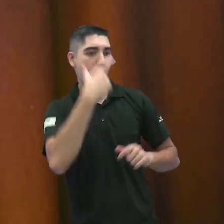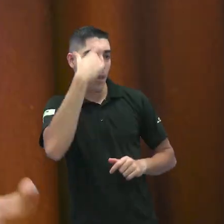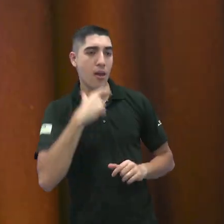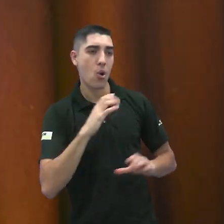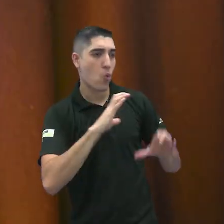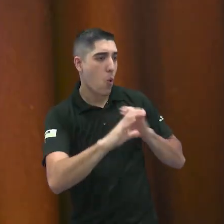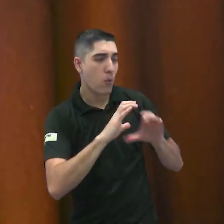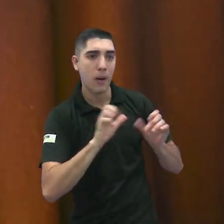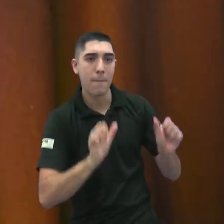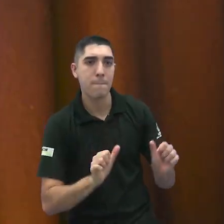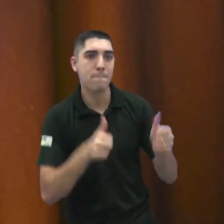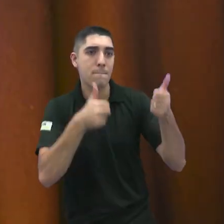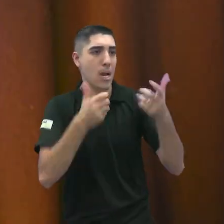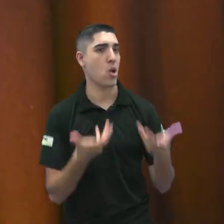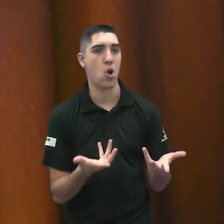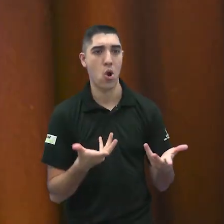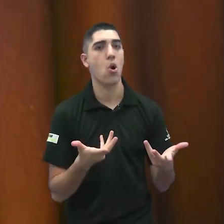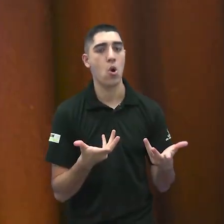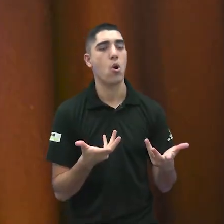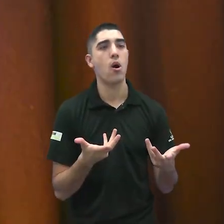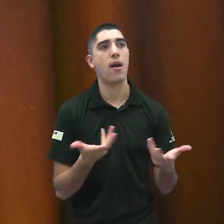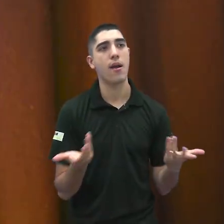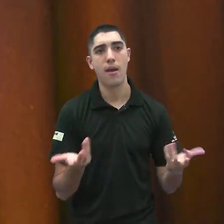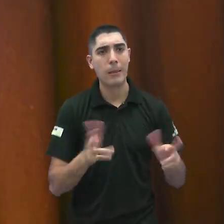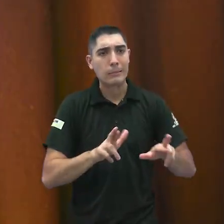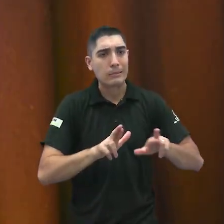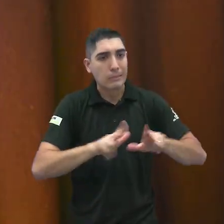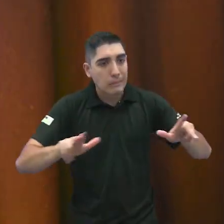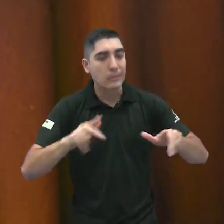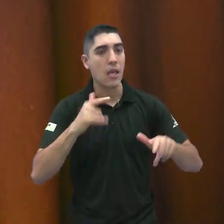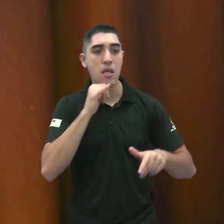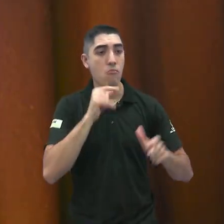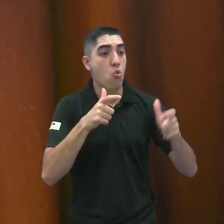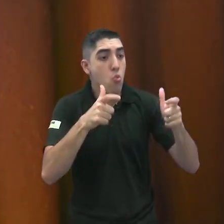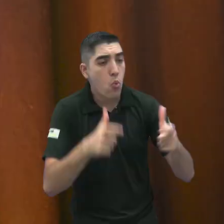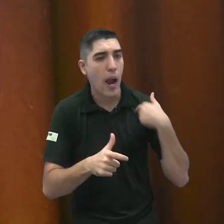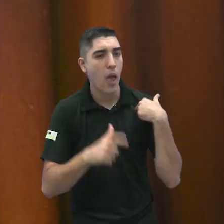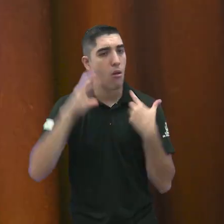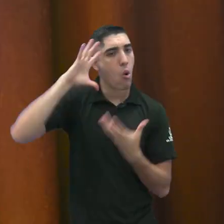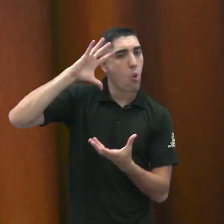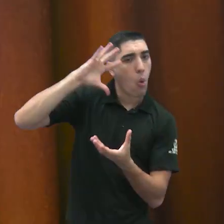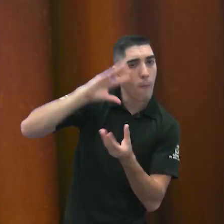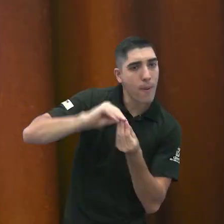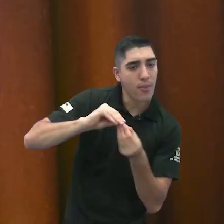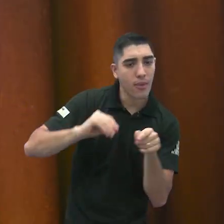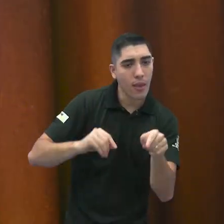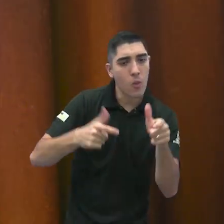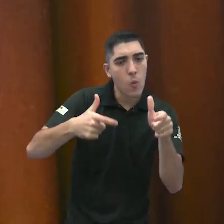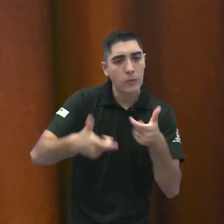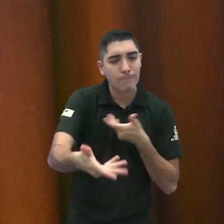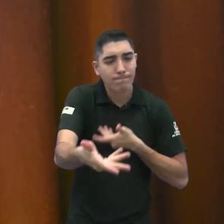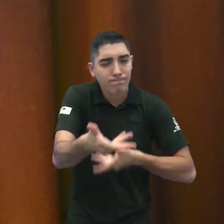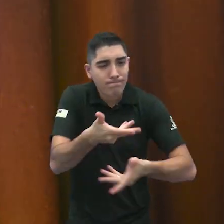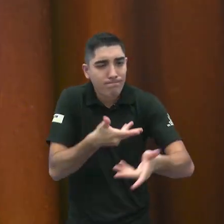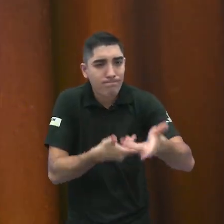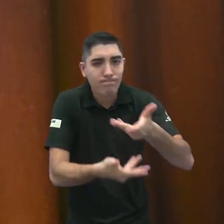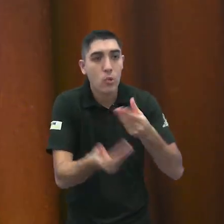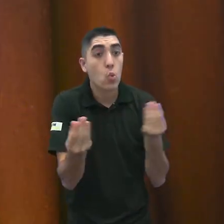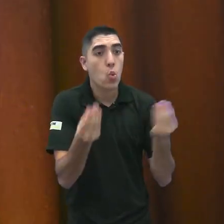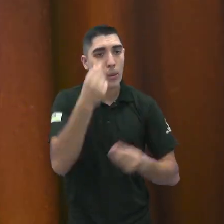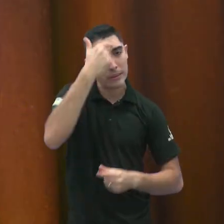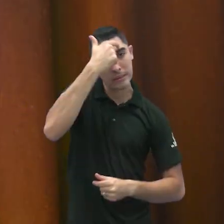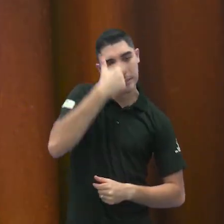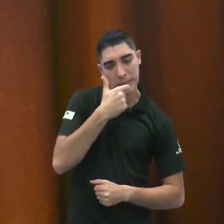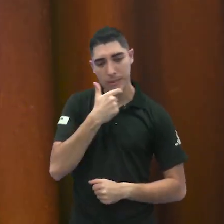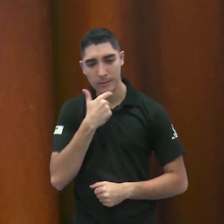na comunicação, né, no lugar que você ocupa, a compreensão do que aquele lugar exige de você e como você